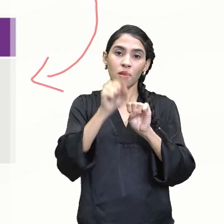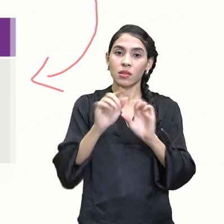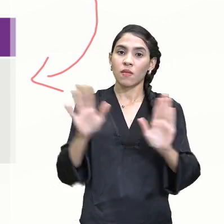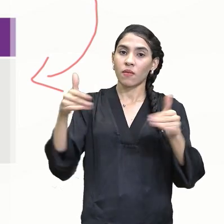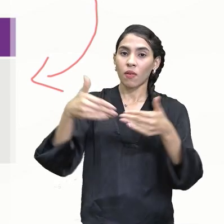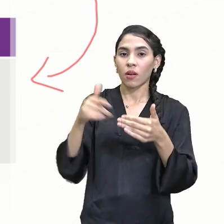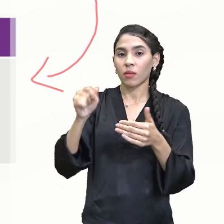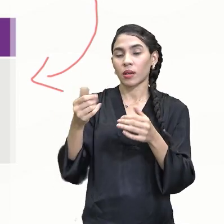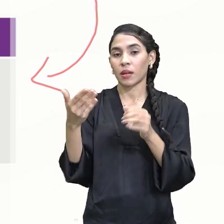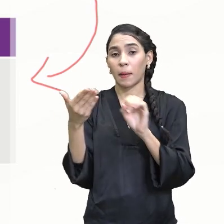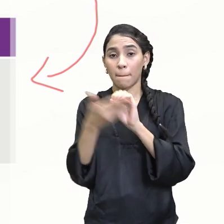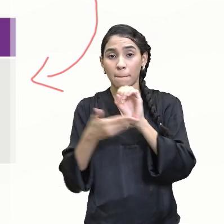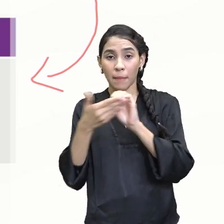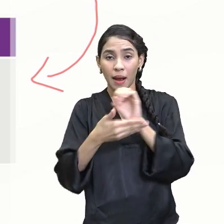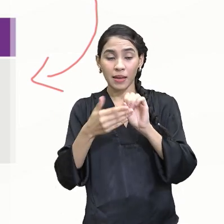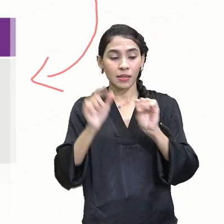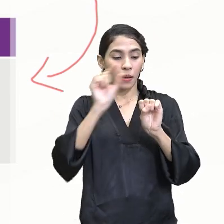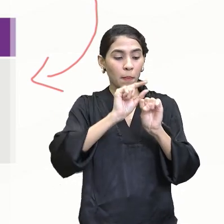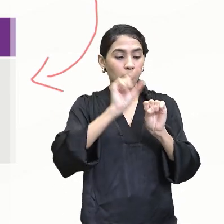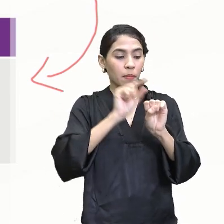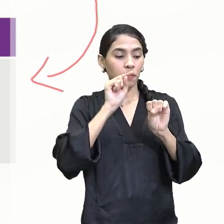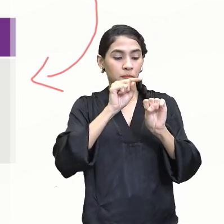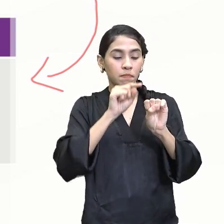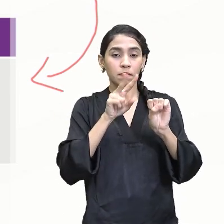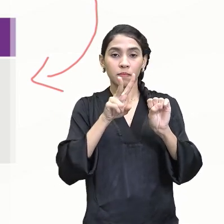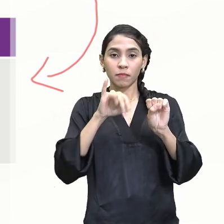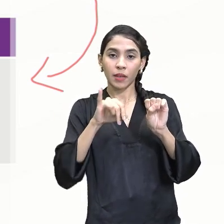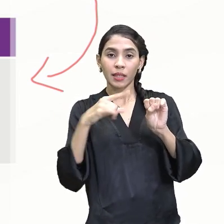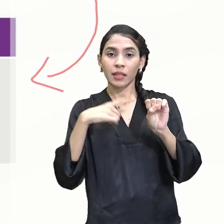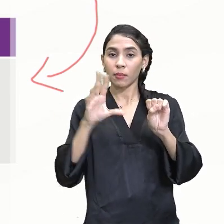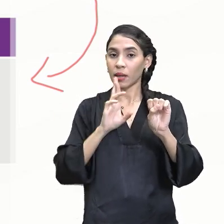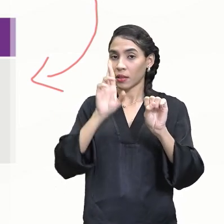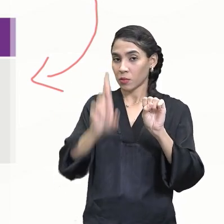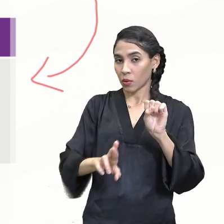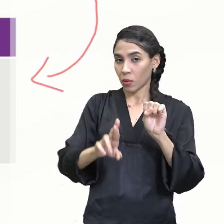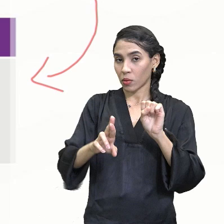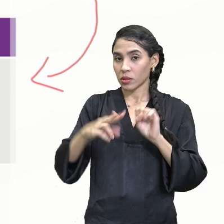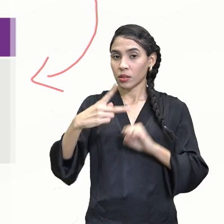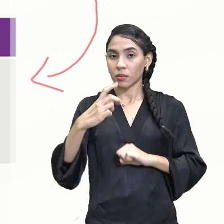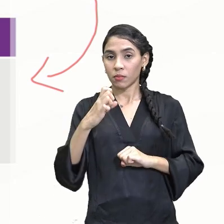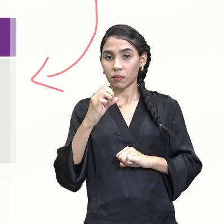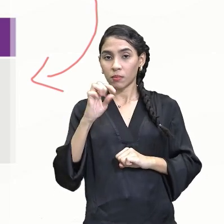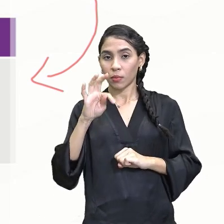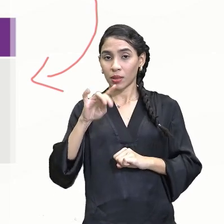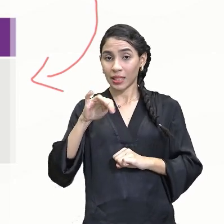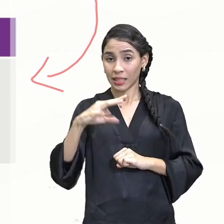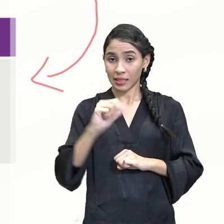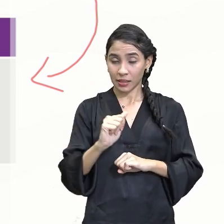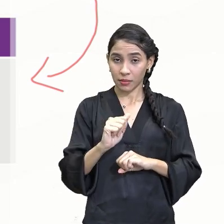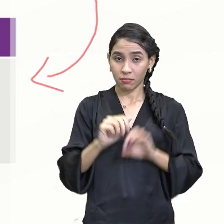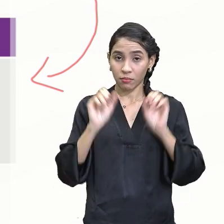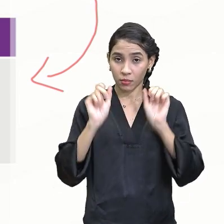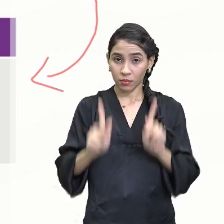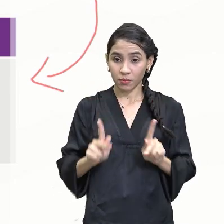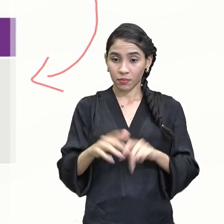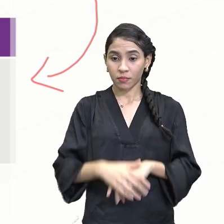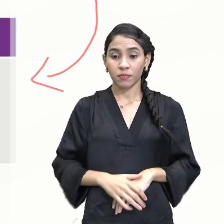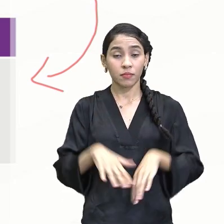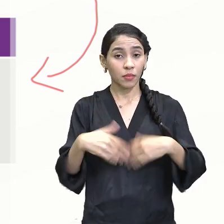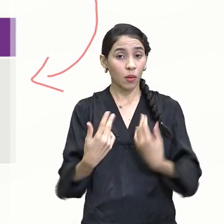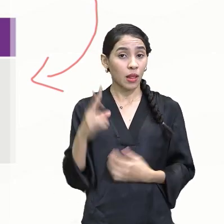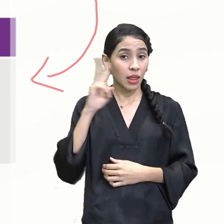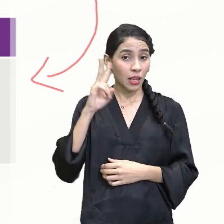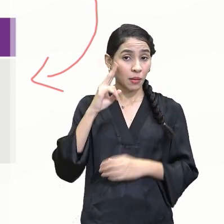base elevada a um expoente e isso vai gerar aqui um resultado que é chamado de potência, certo? Então lembrem aí